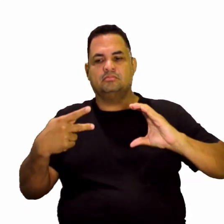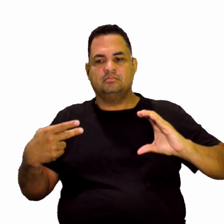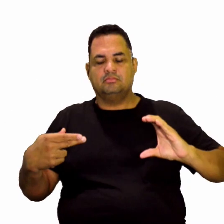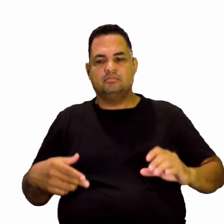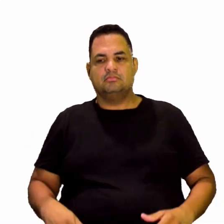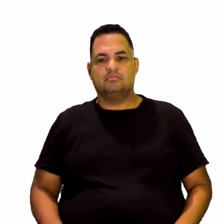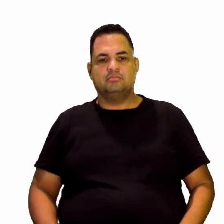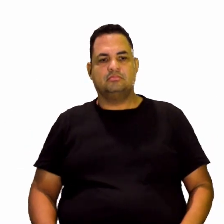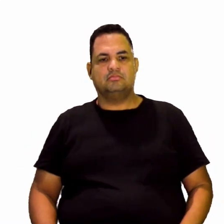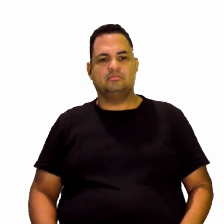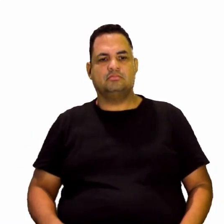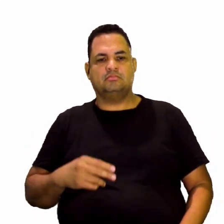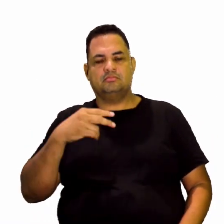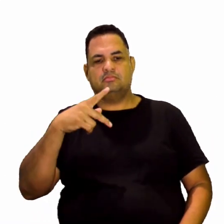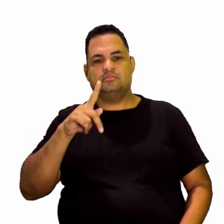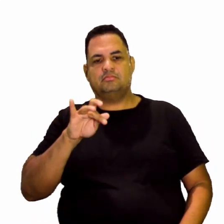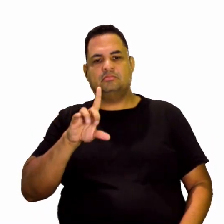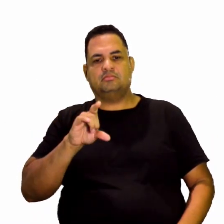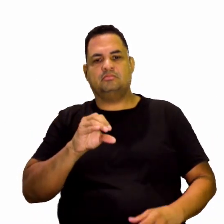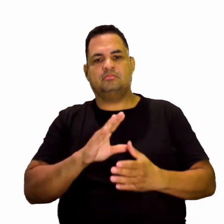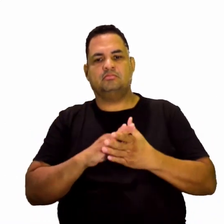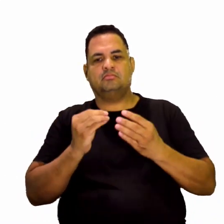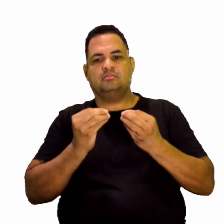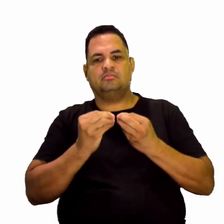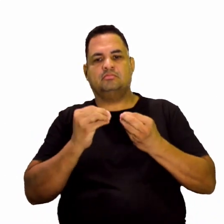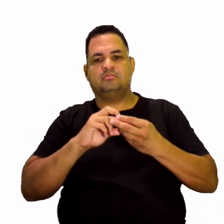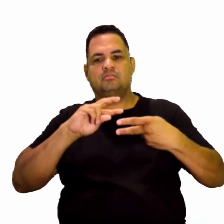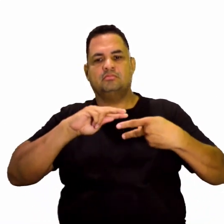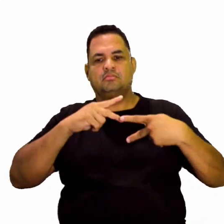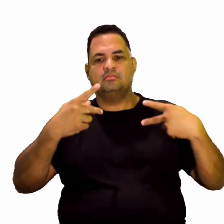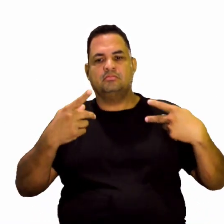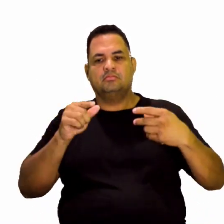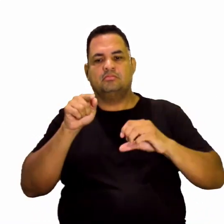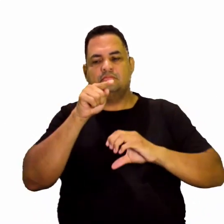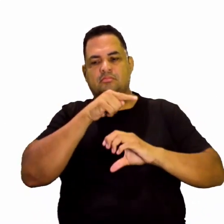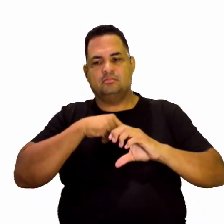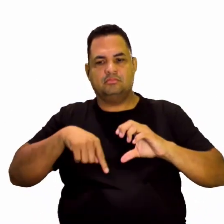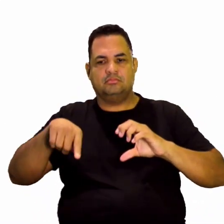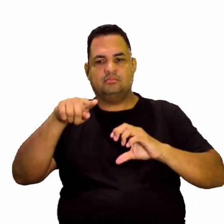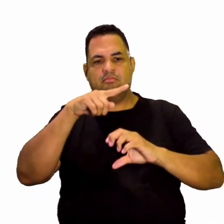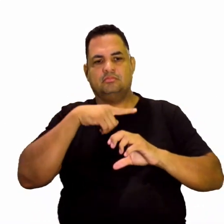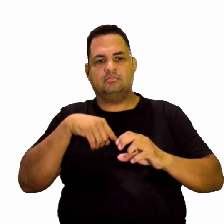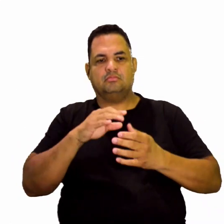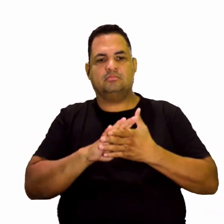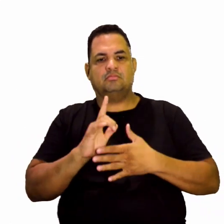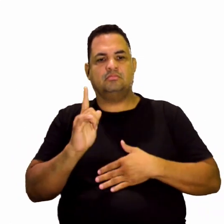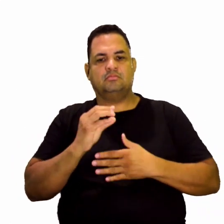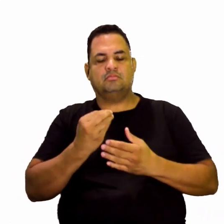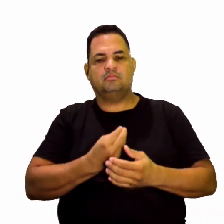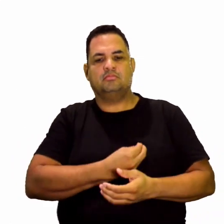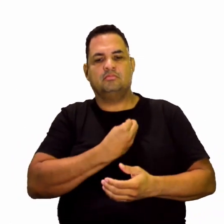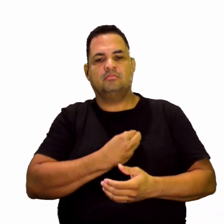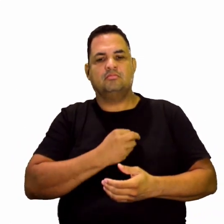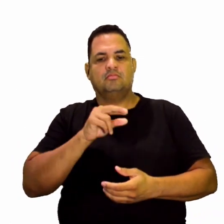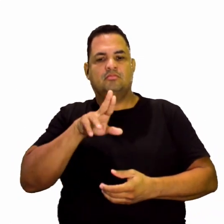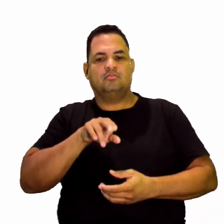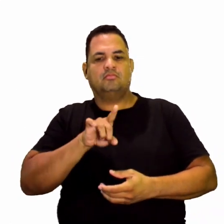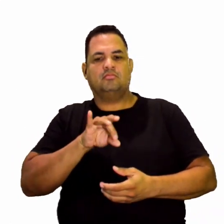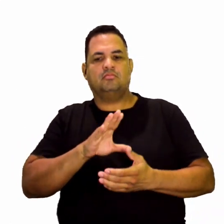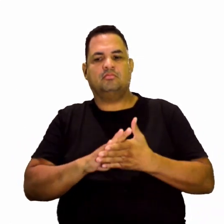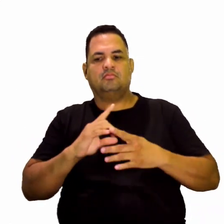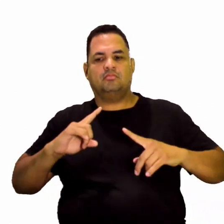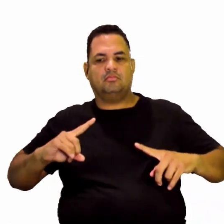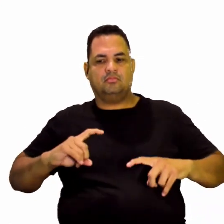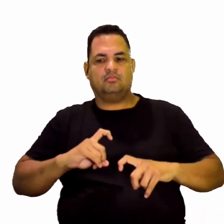extracromossômicas. D. Os plasmídeos são moléculas de DNA circulares que não estão presentes no